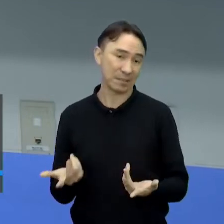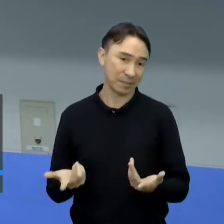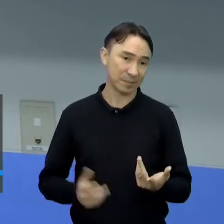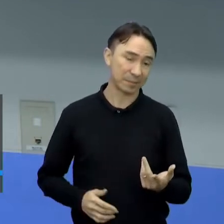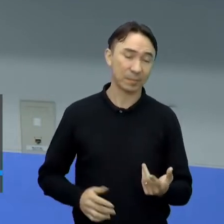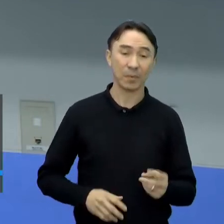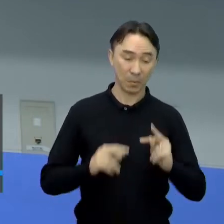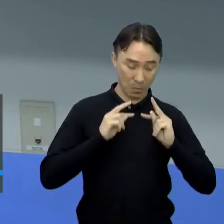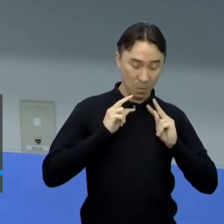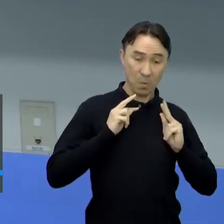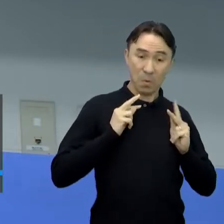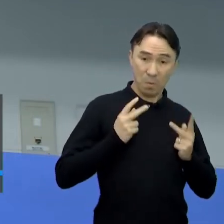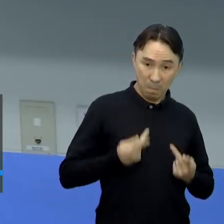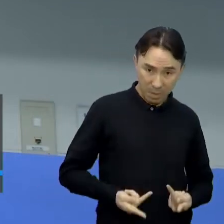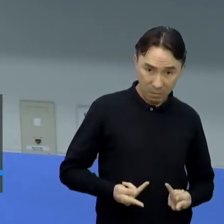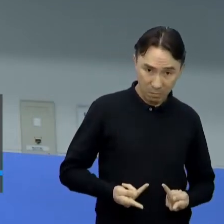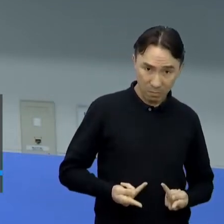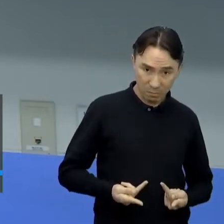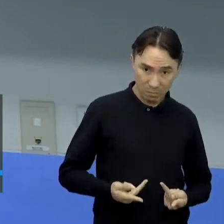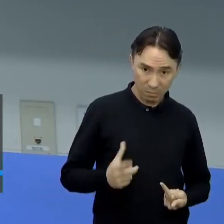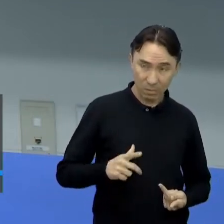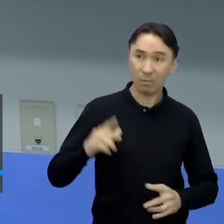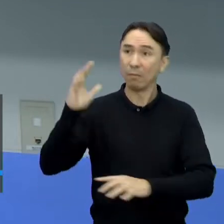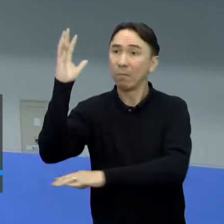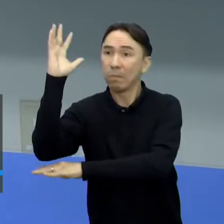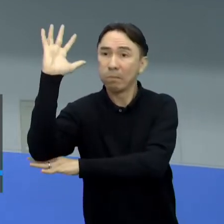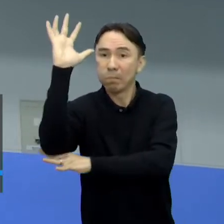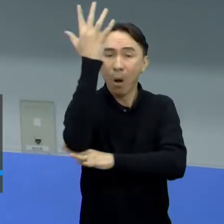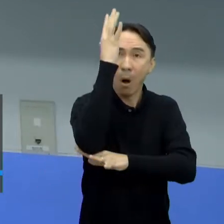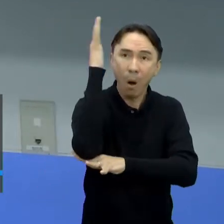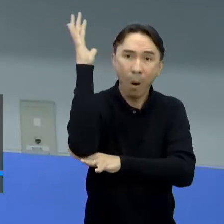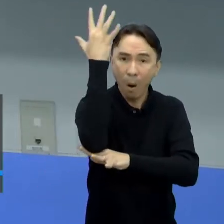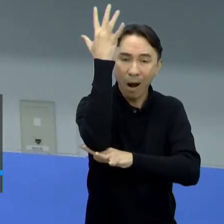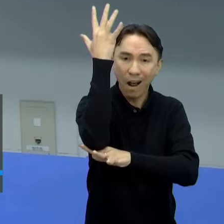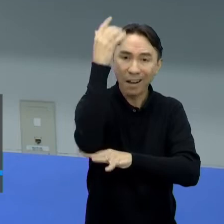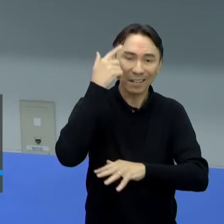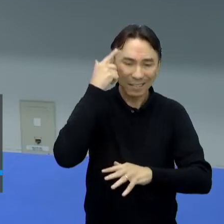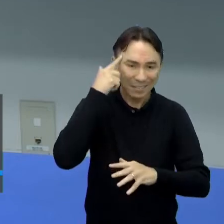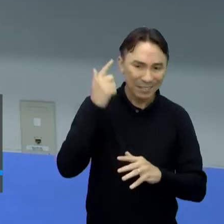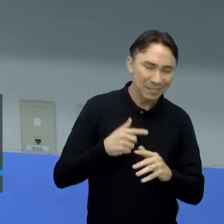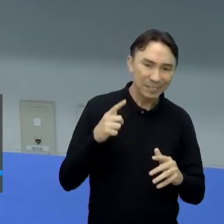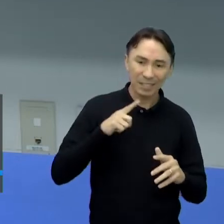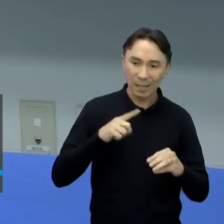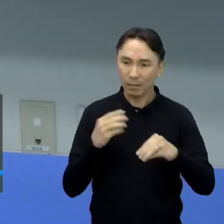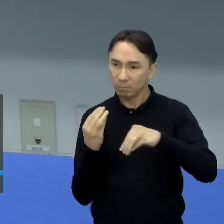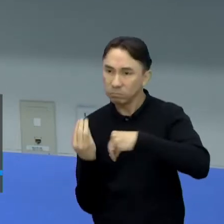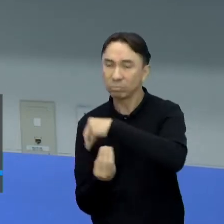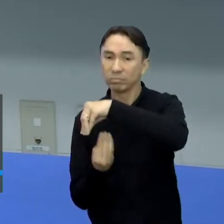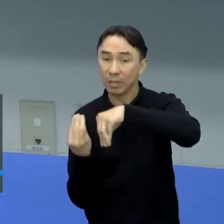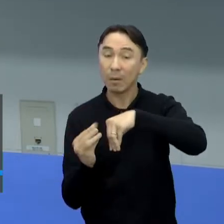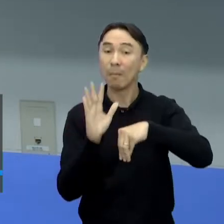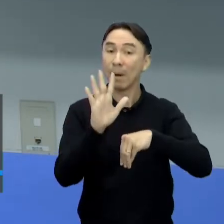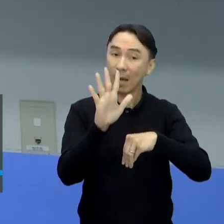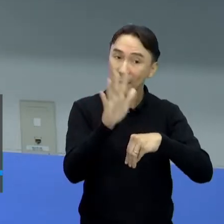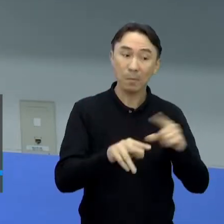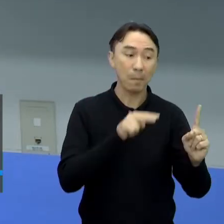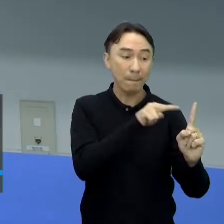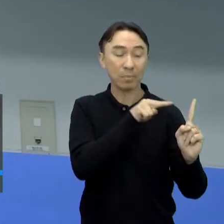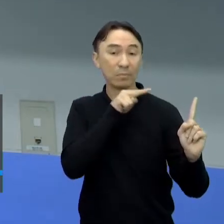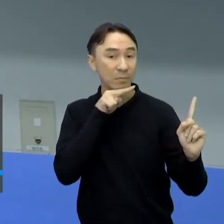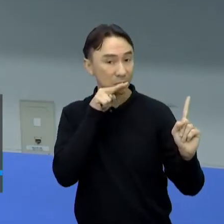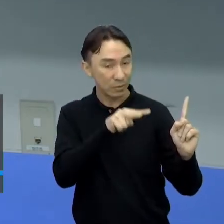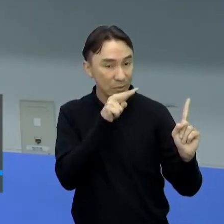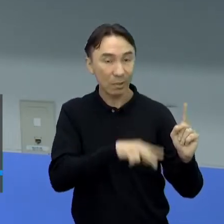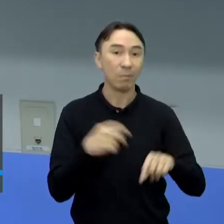dos humanos com o meio ambiente, só que numa perspectiva cultural e